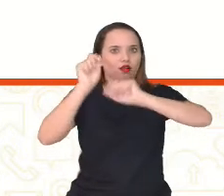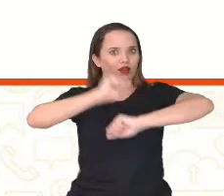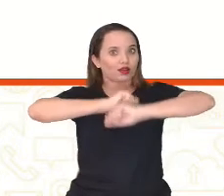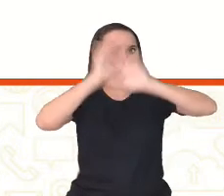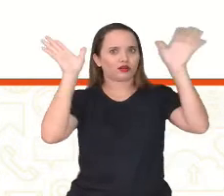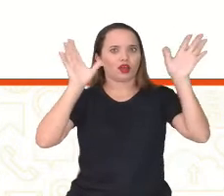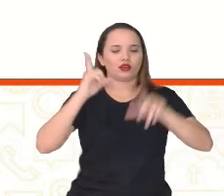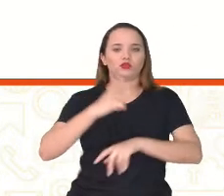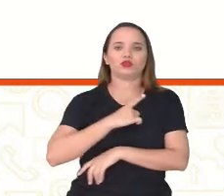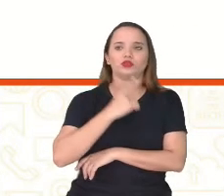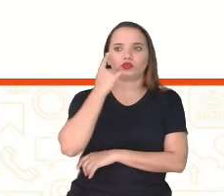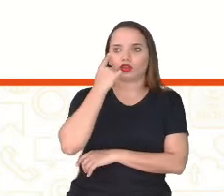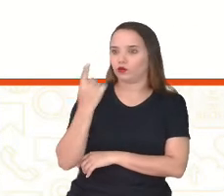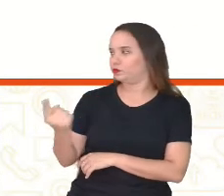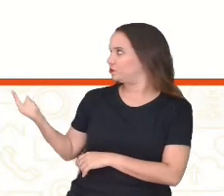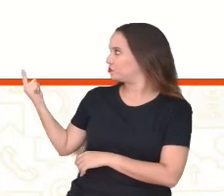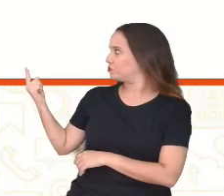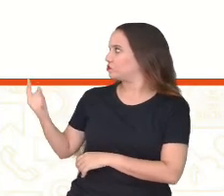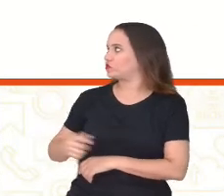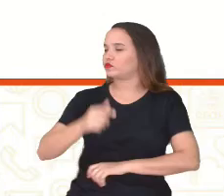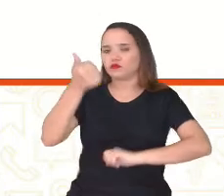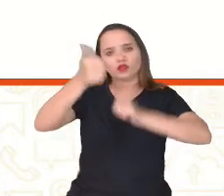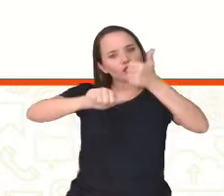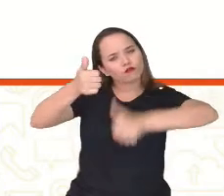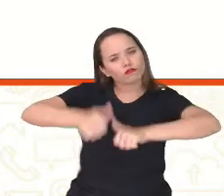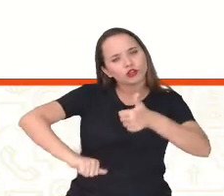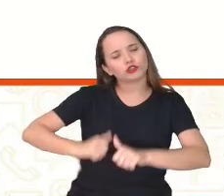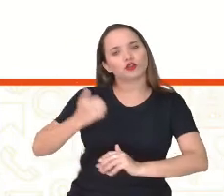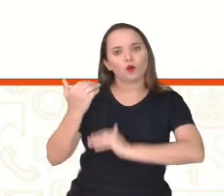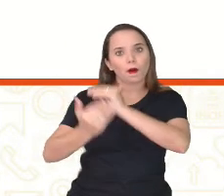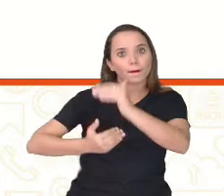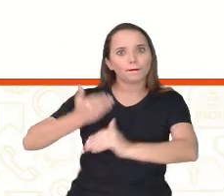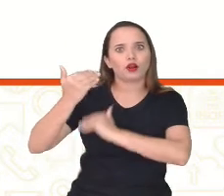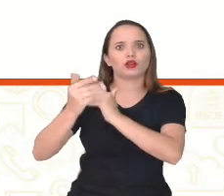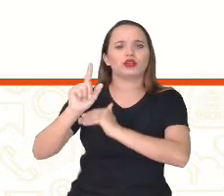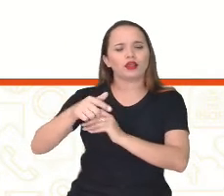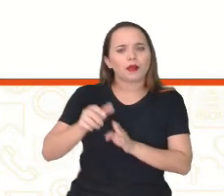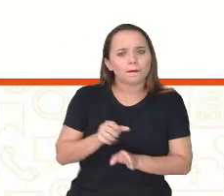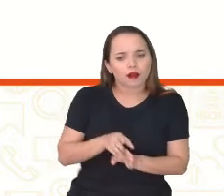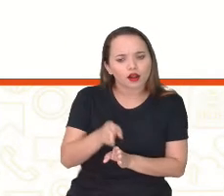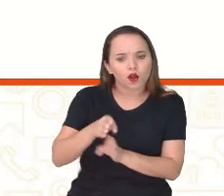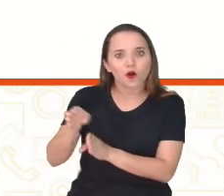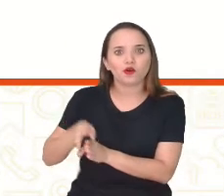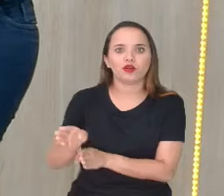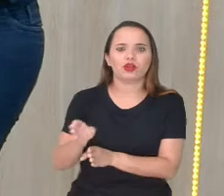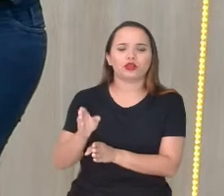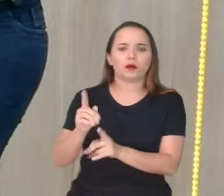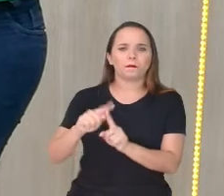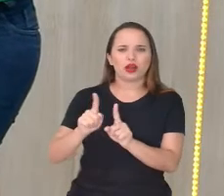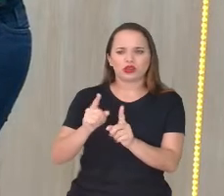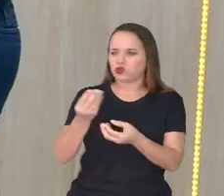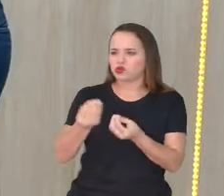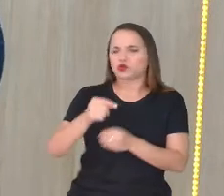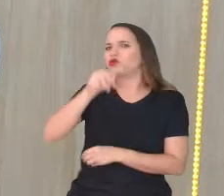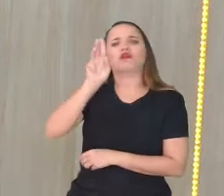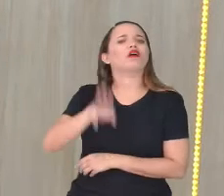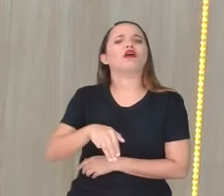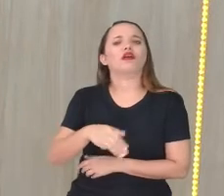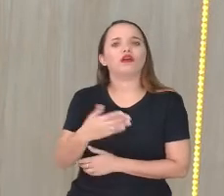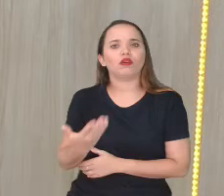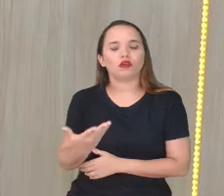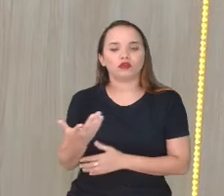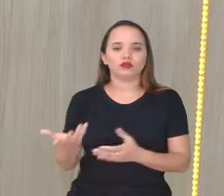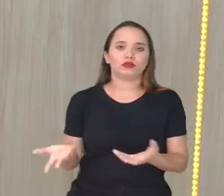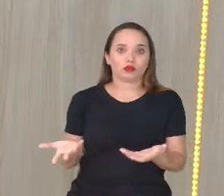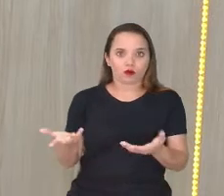essa avaliação, esse processo, ela serve para orientar. E orientar quem? Então, volta